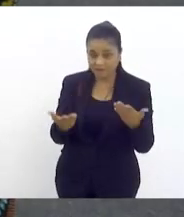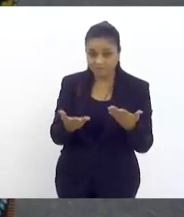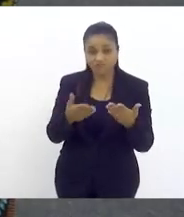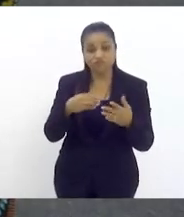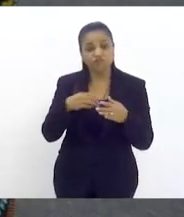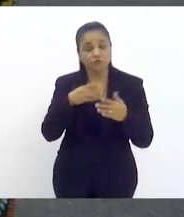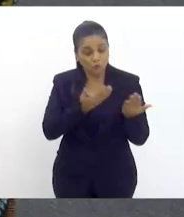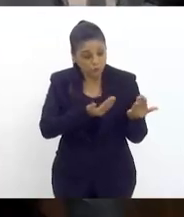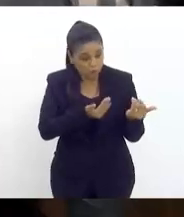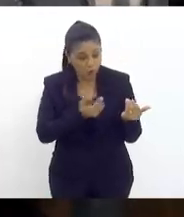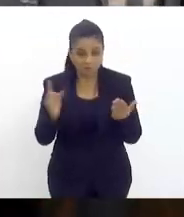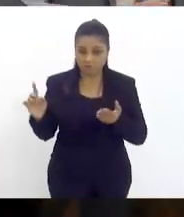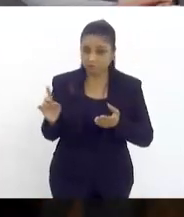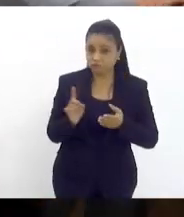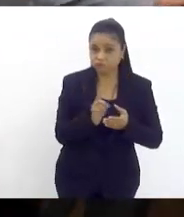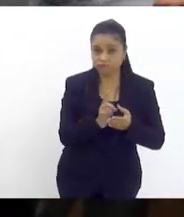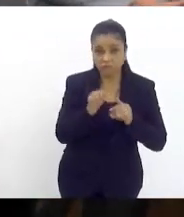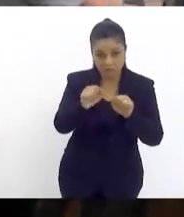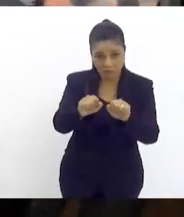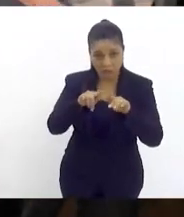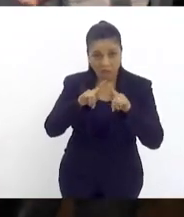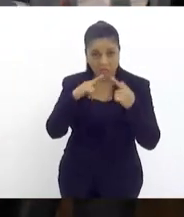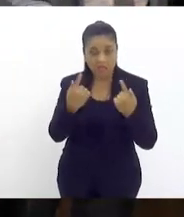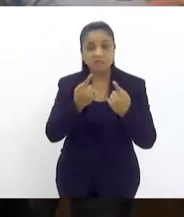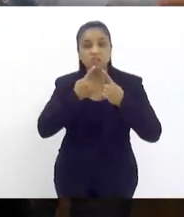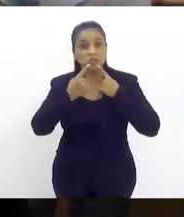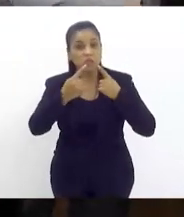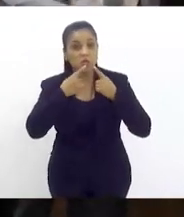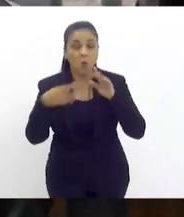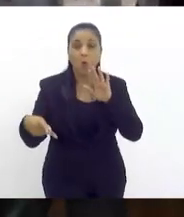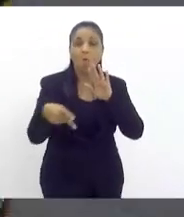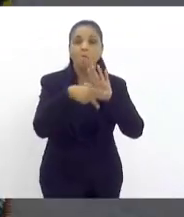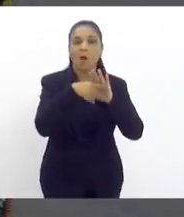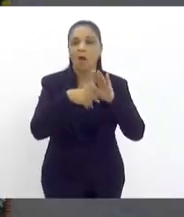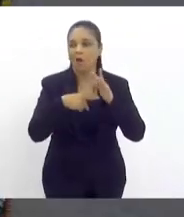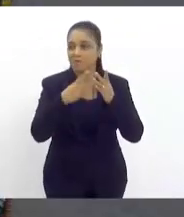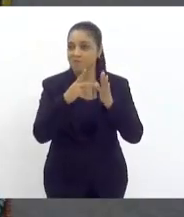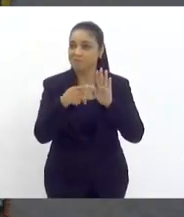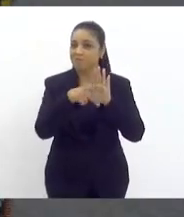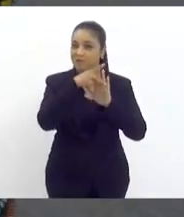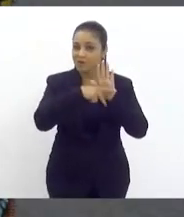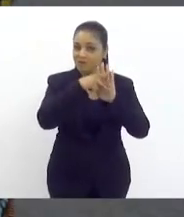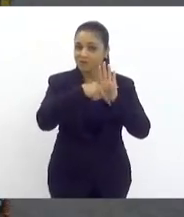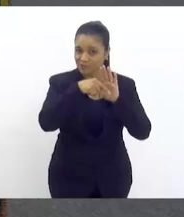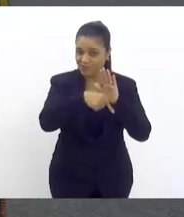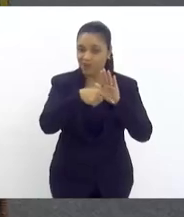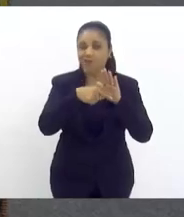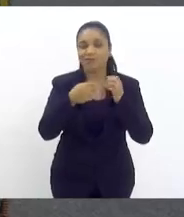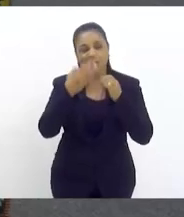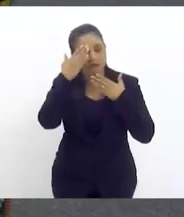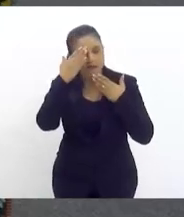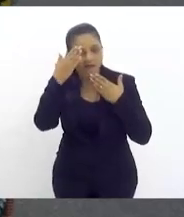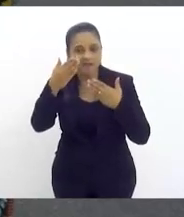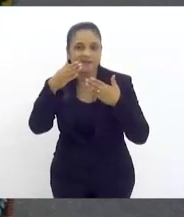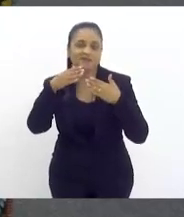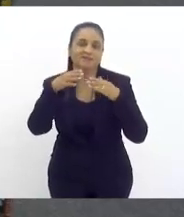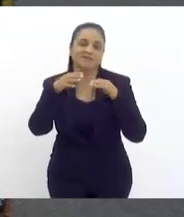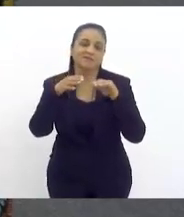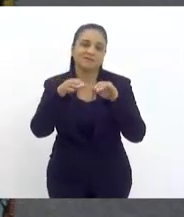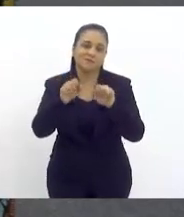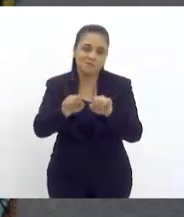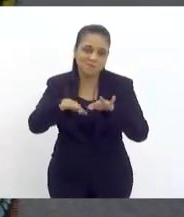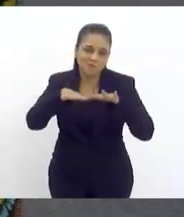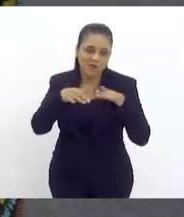veio à casa e dialogou o seu projeto. Então, agradeço imensamente ao Parlamento Juvenil e à experiência de poder